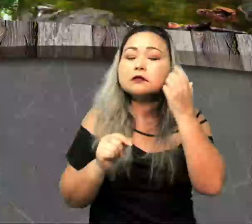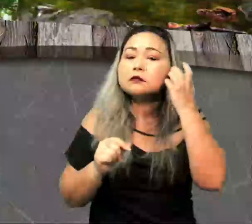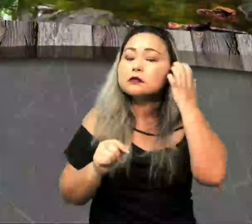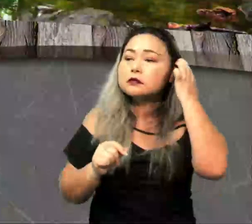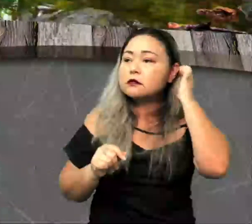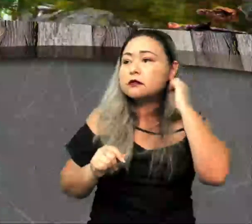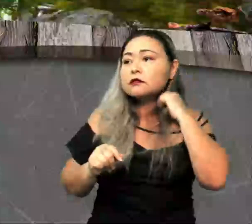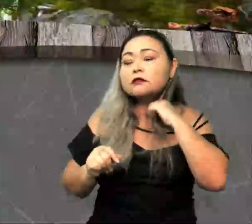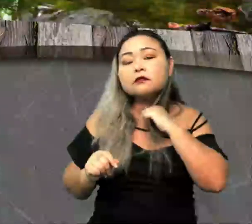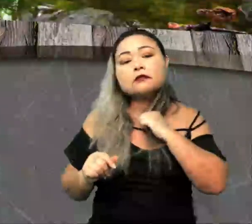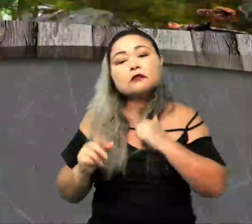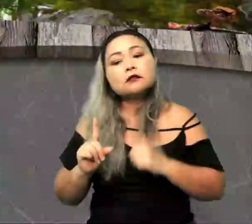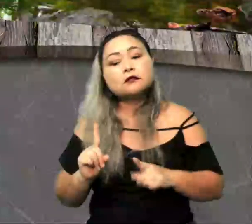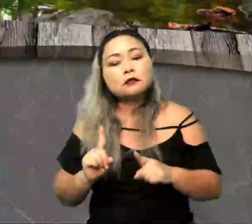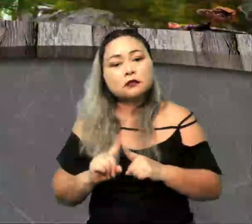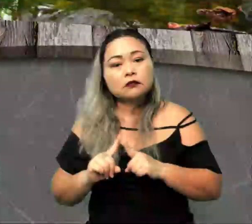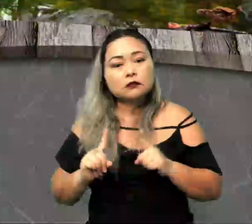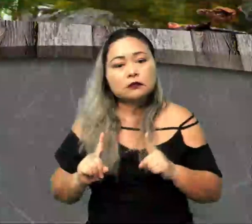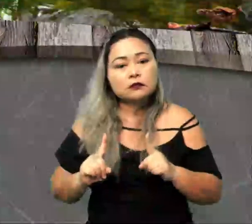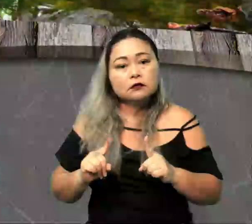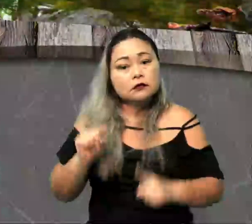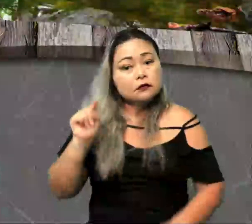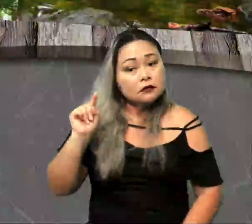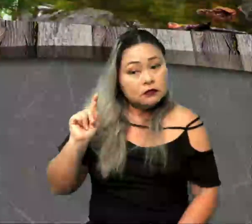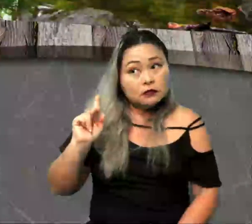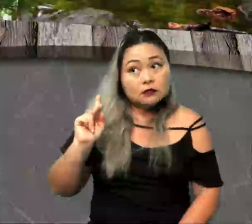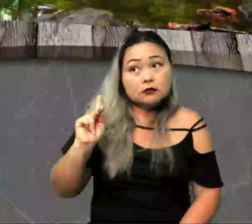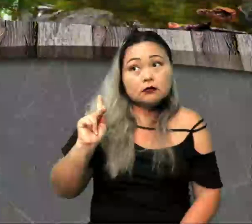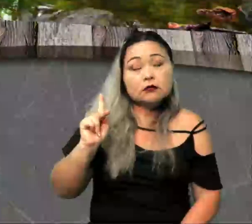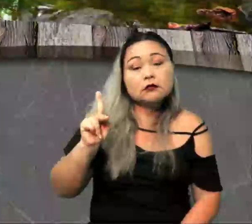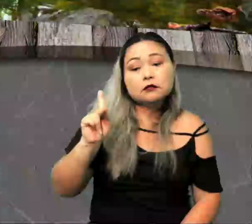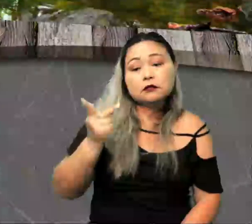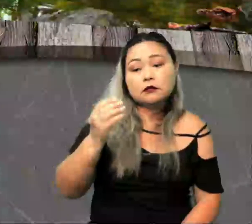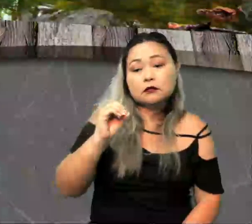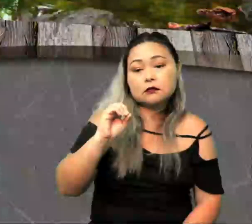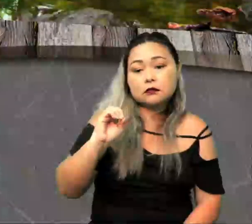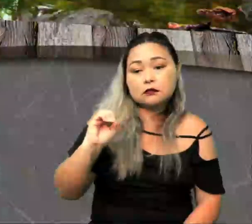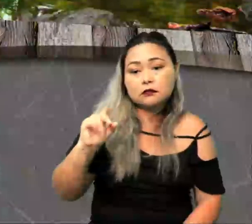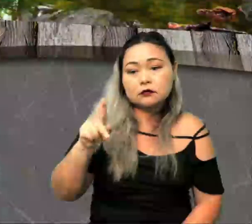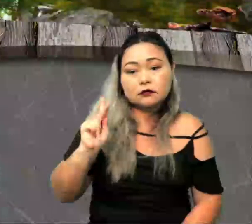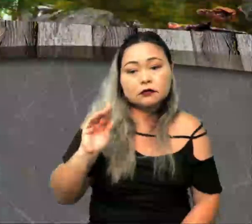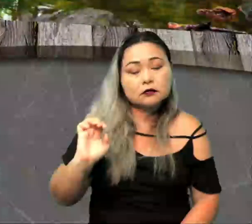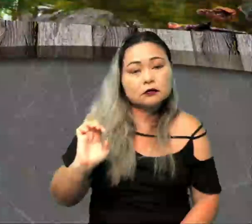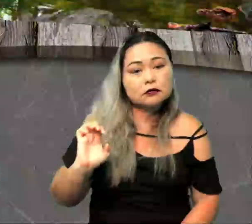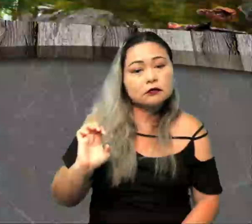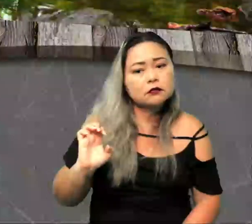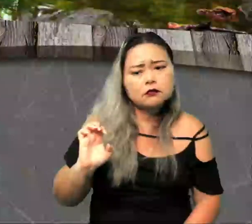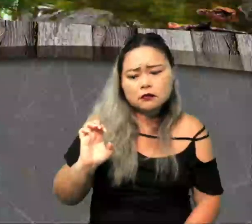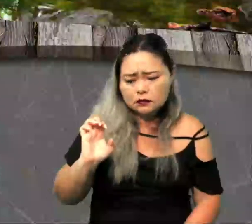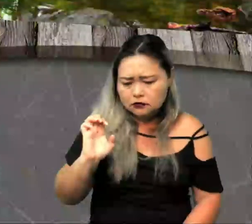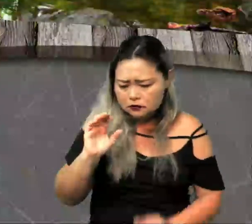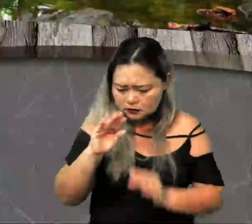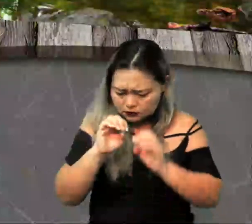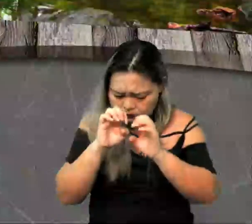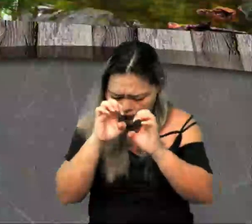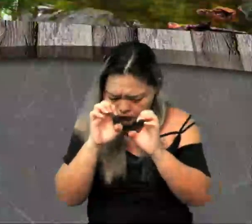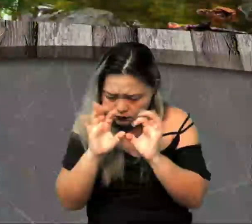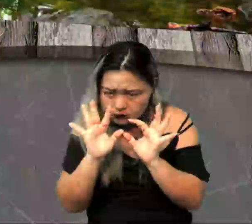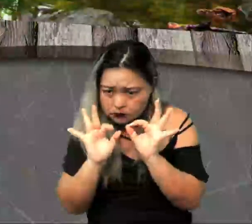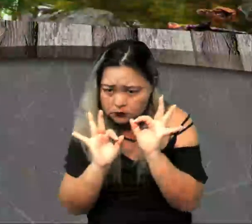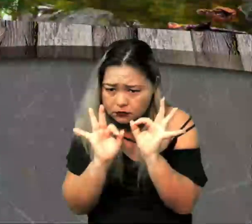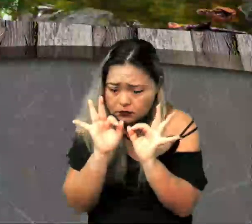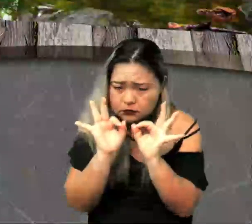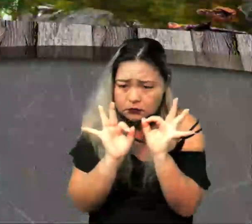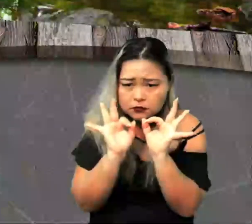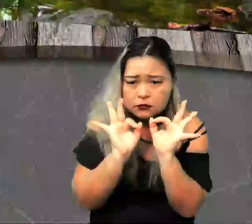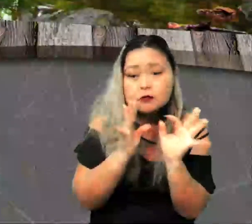do microscópio dele, mas ele identificou uma estrutura que